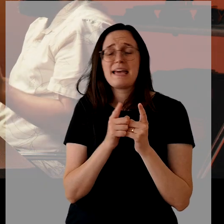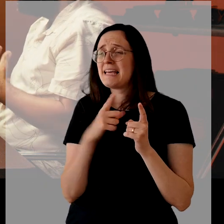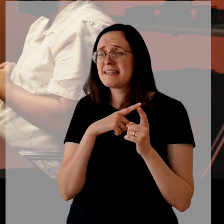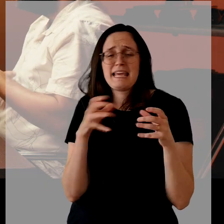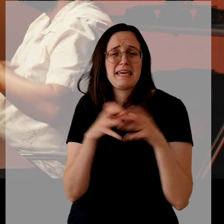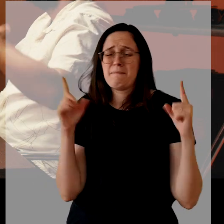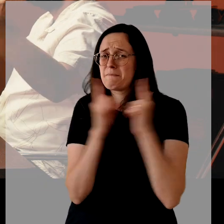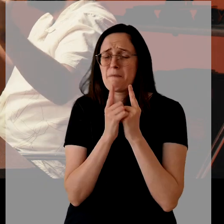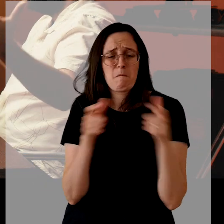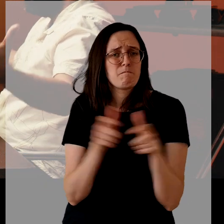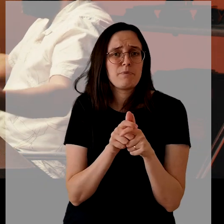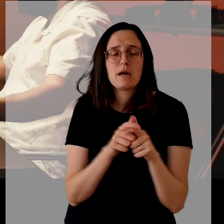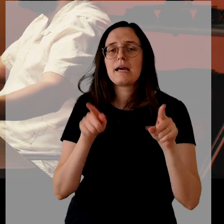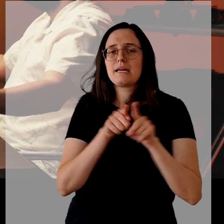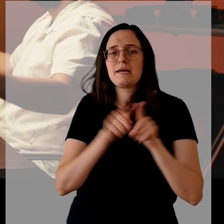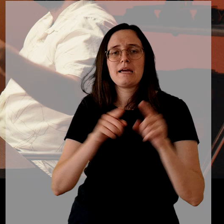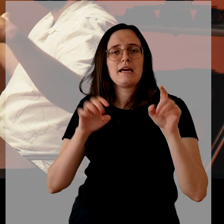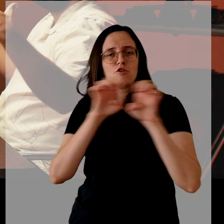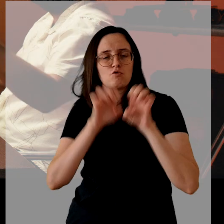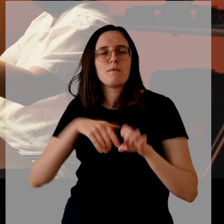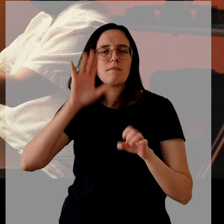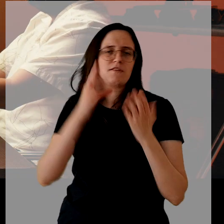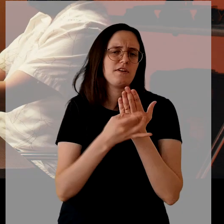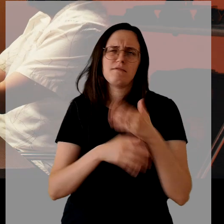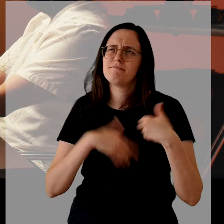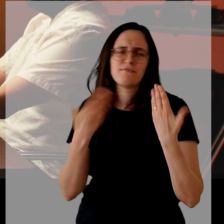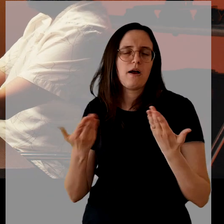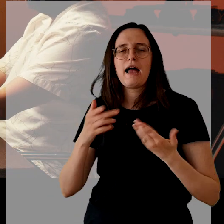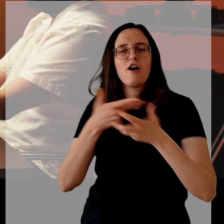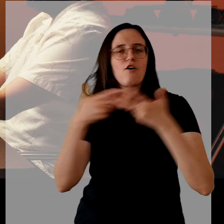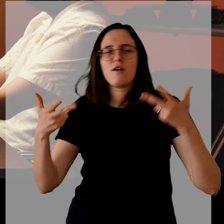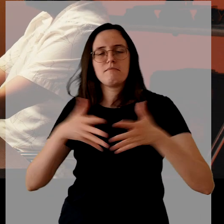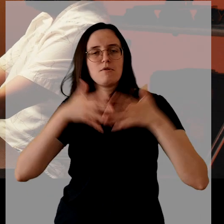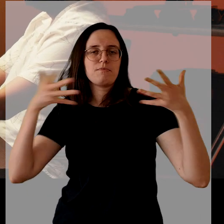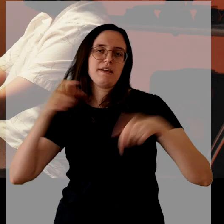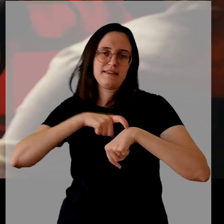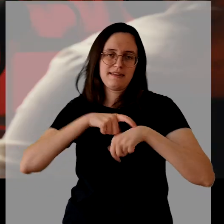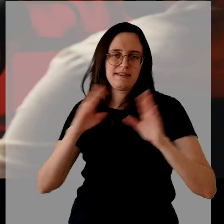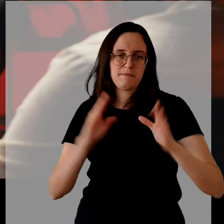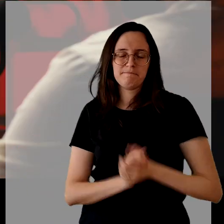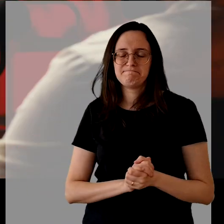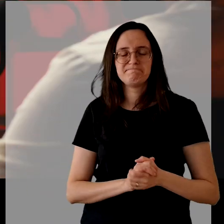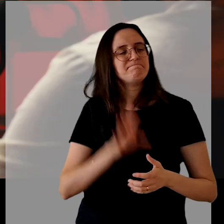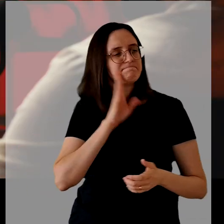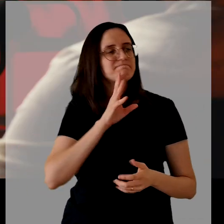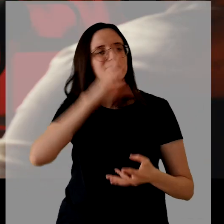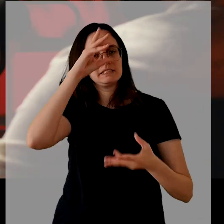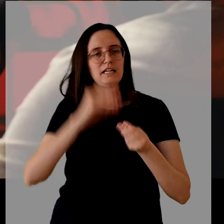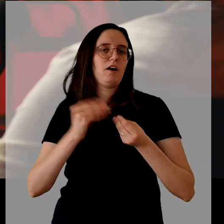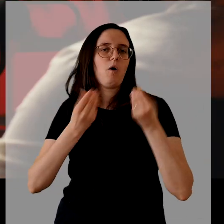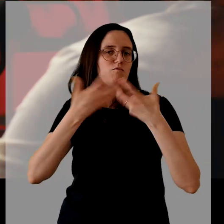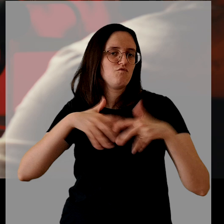equipe mega reduzida, até docs com estrutura mais de ficção. Então, enfim, essas coisas foram crescendo com o tempo. Bacana entender como é que